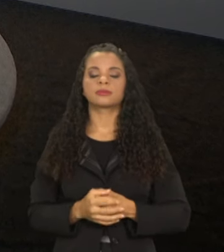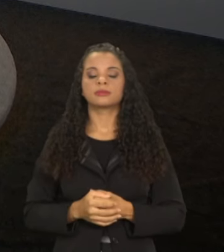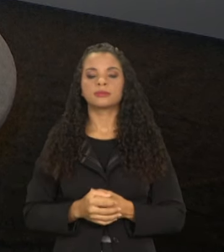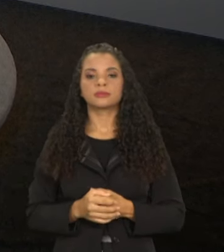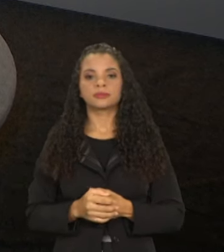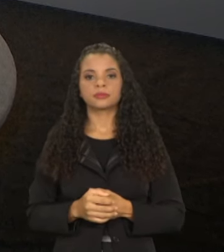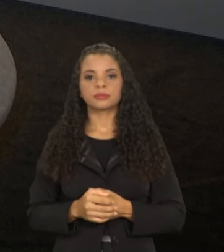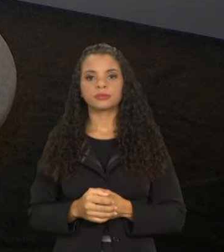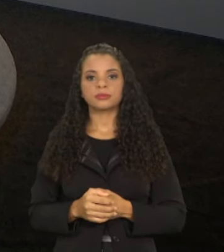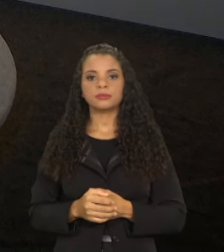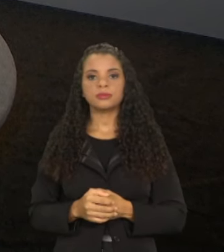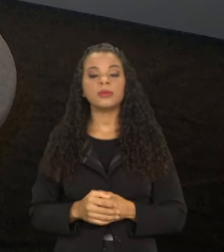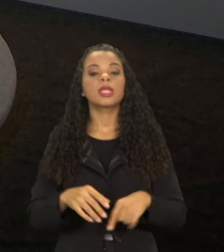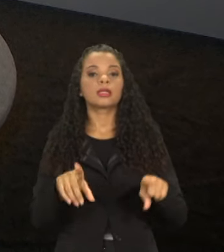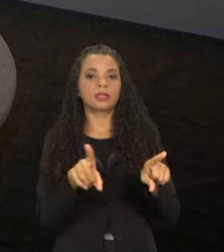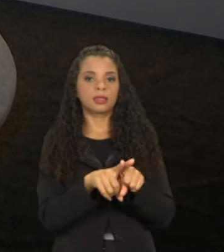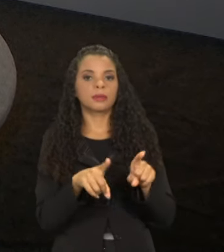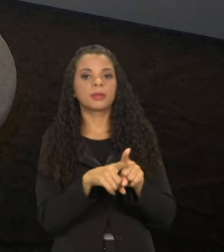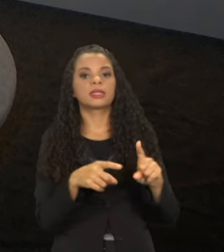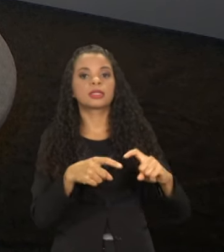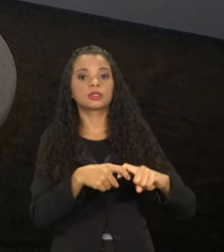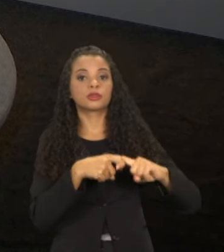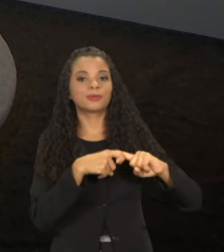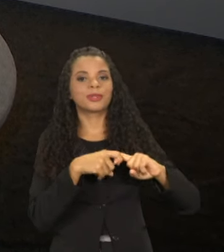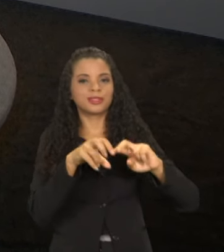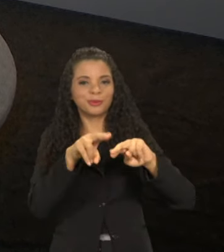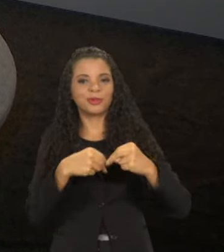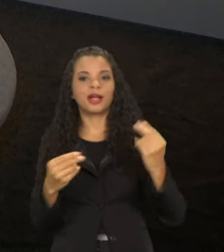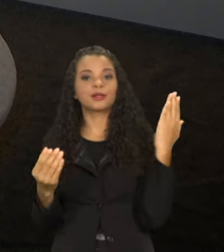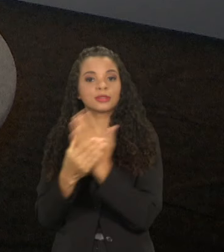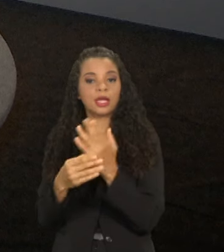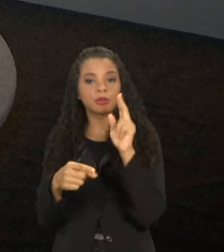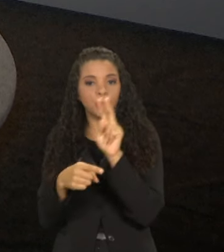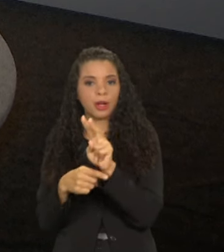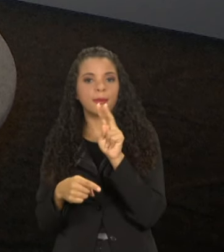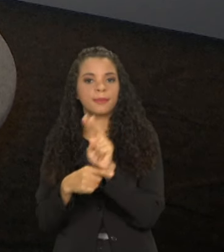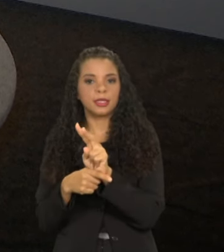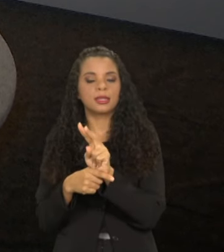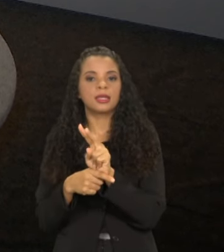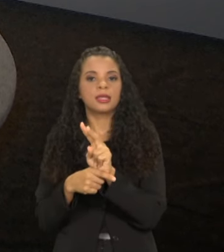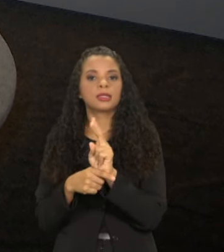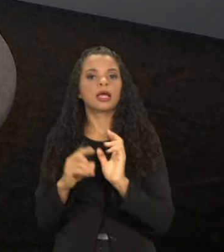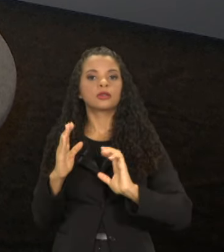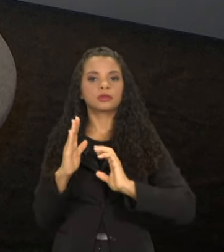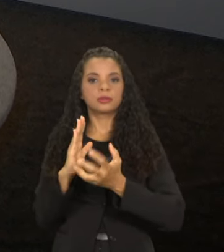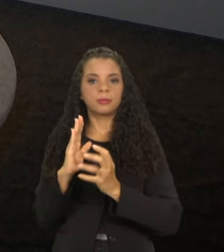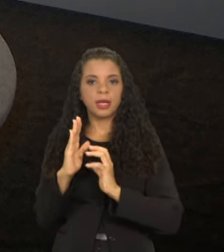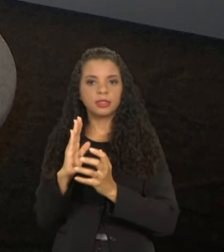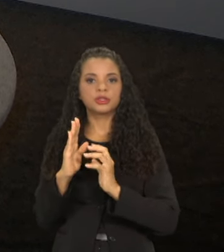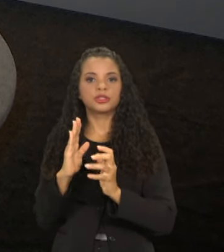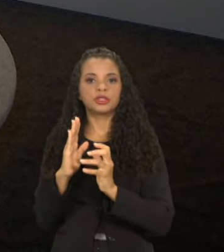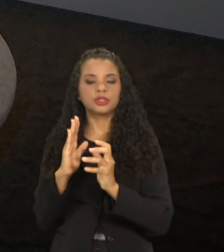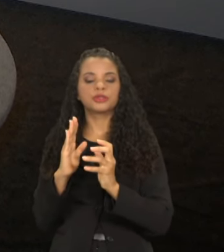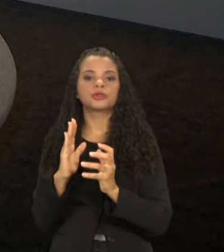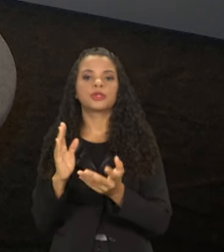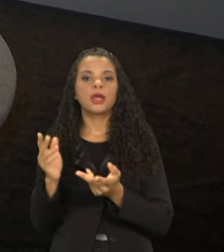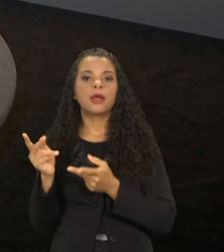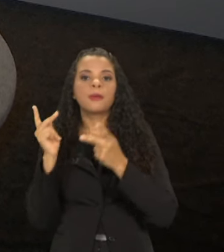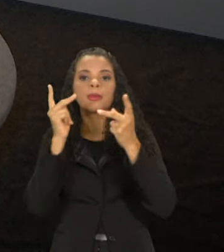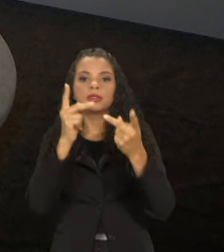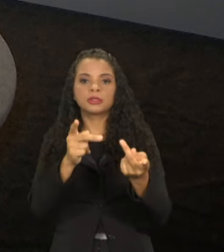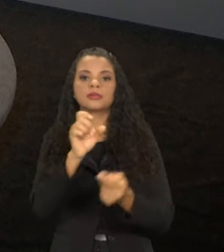Também está suspensa por meio de uma liminar, né? E os partidos, ao recorrerem ao Supremo Tribunal Federal, argumentam que